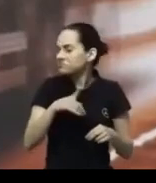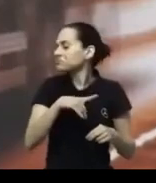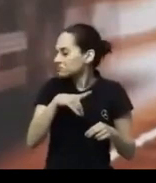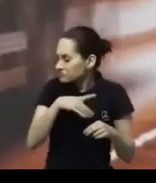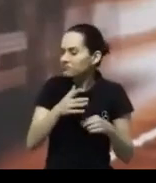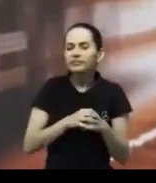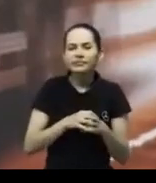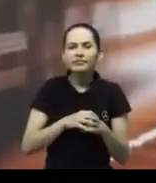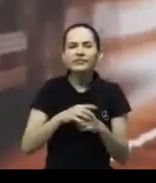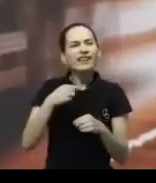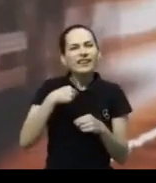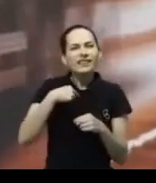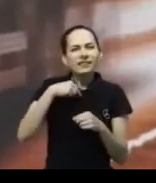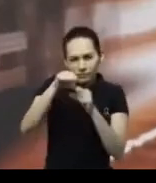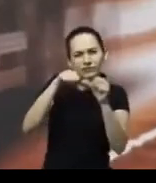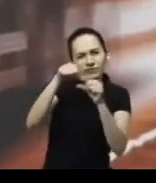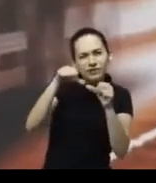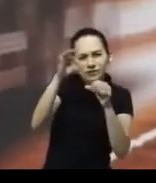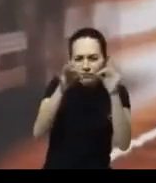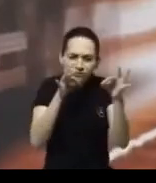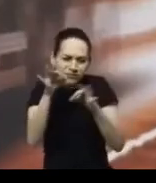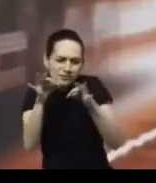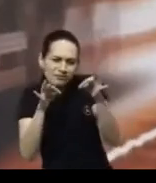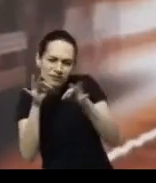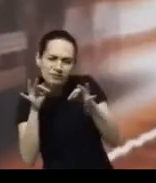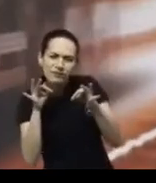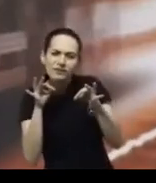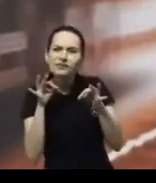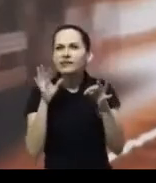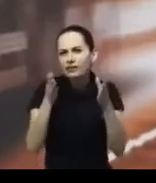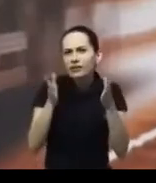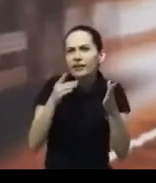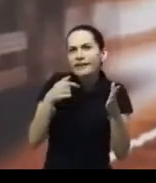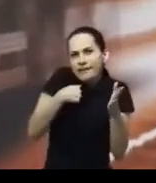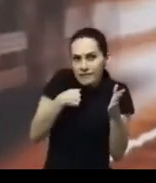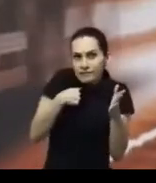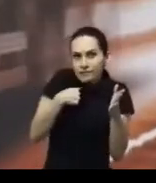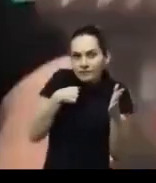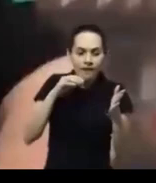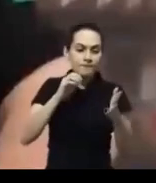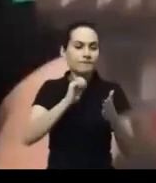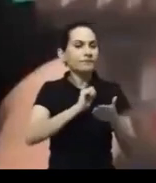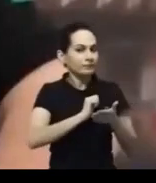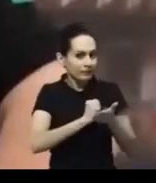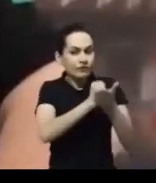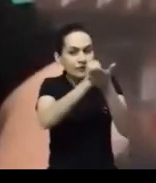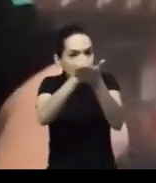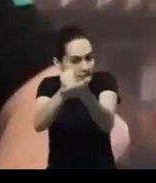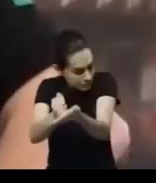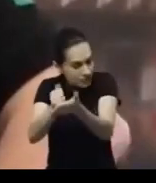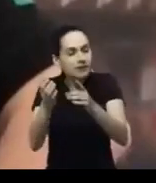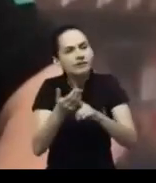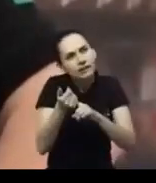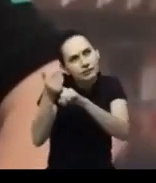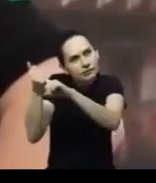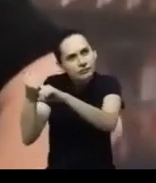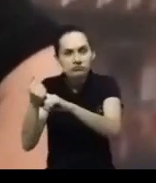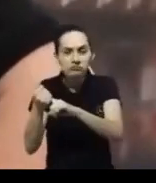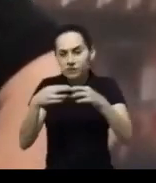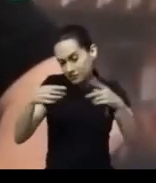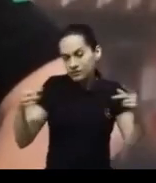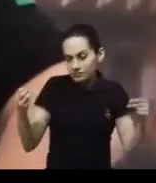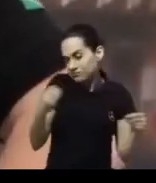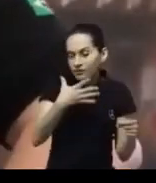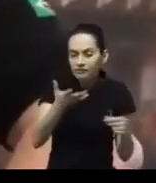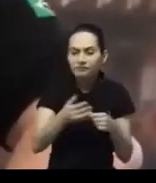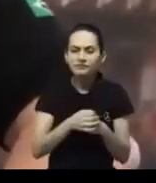para o planejamento, eu falei, bom, agora eu vou implementar coisas de ponta. Quando eu estava para me